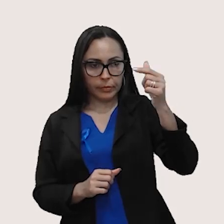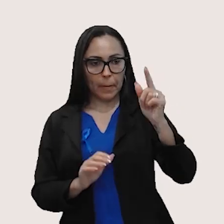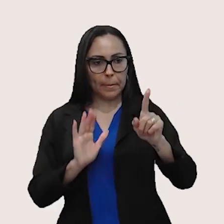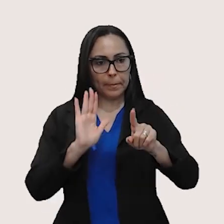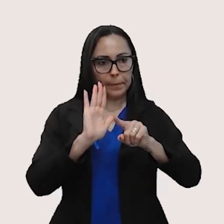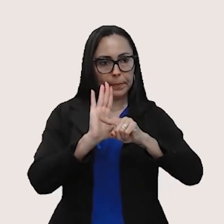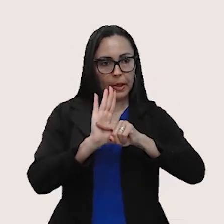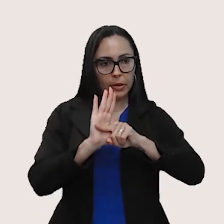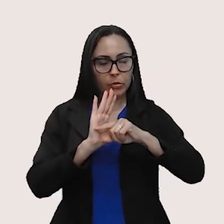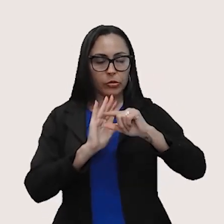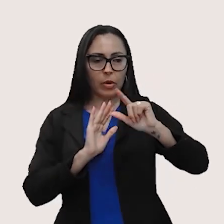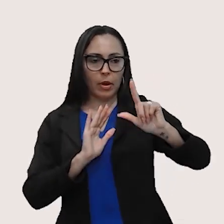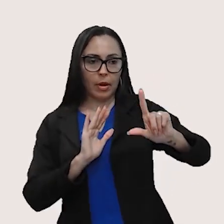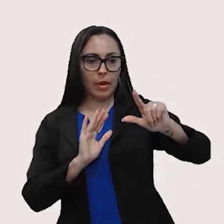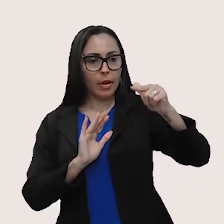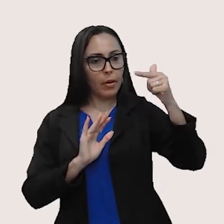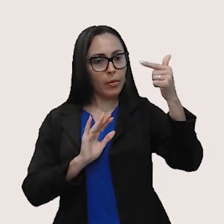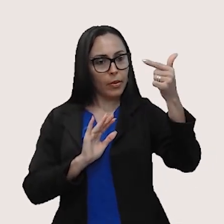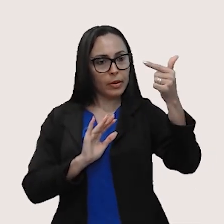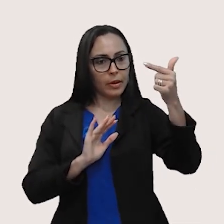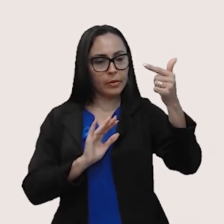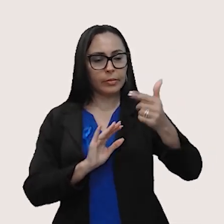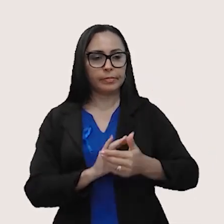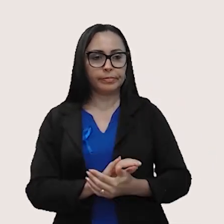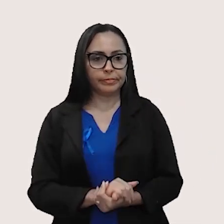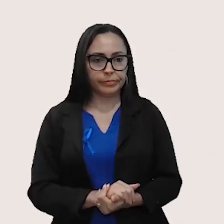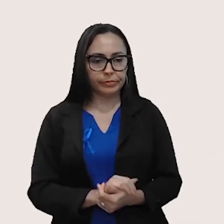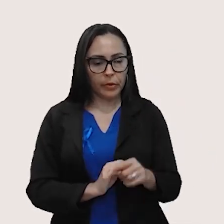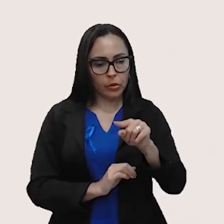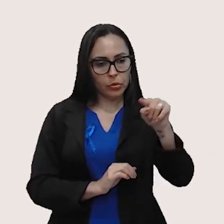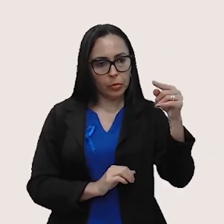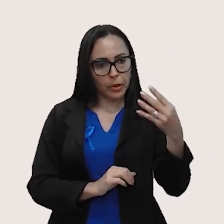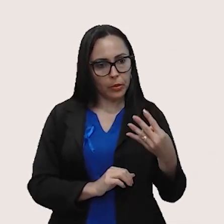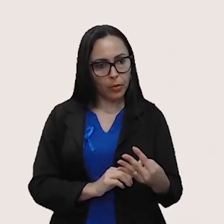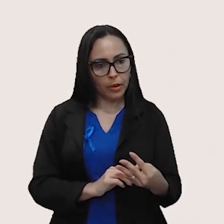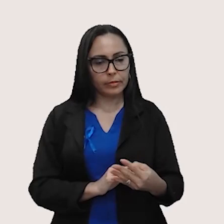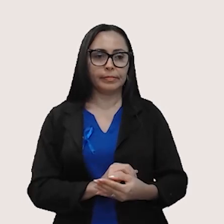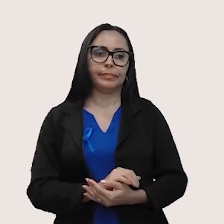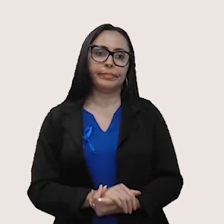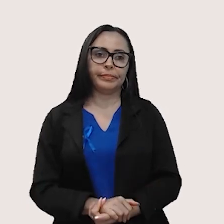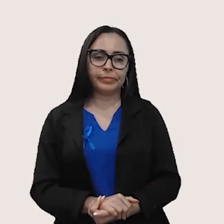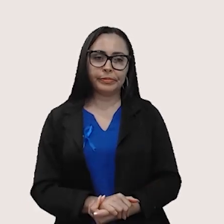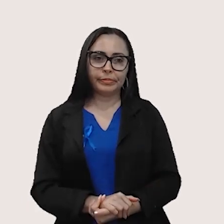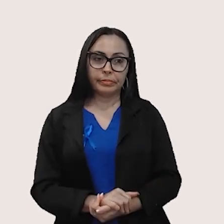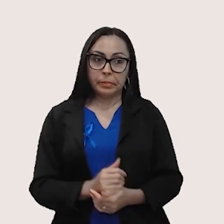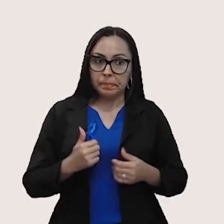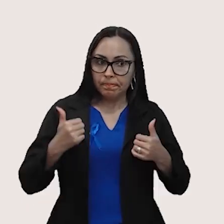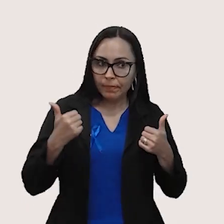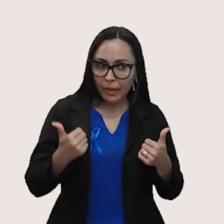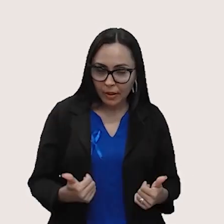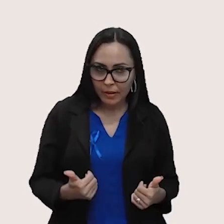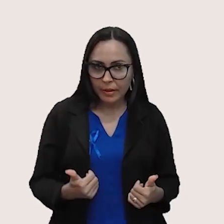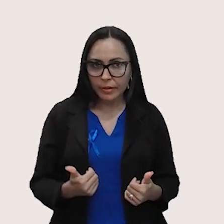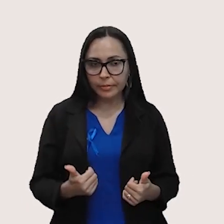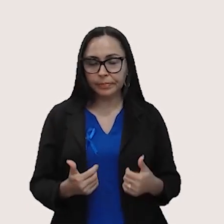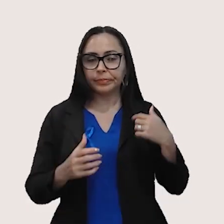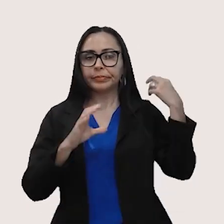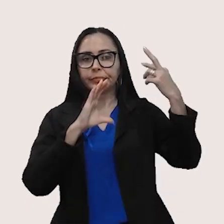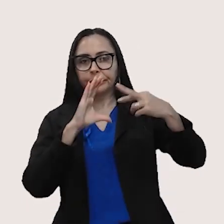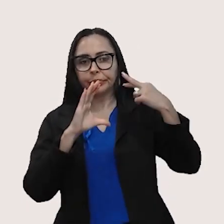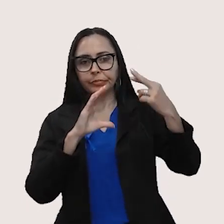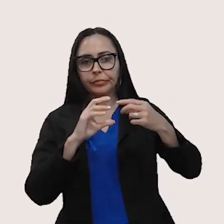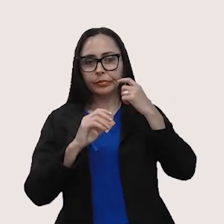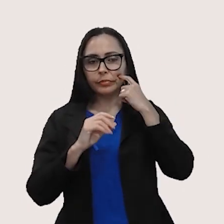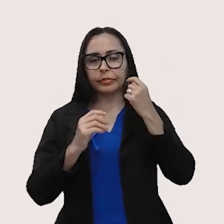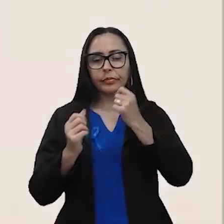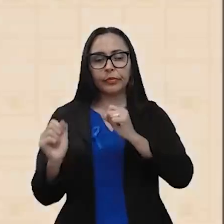menos L ao quadrado sobre 4. Beleza? Robertão, coloca naquela composição que eu também me